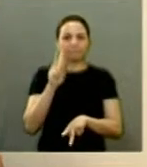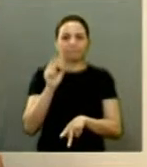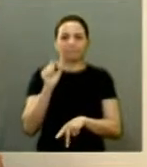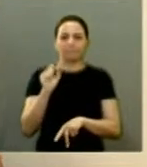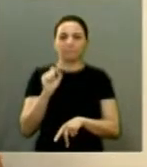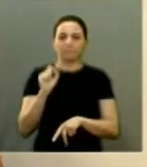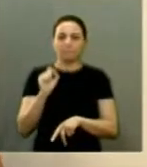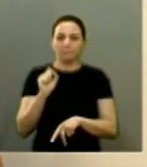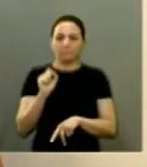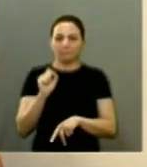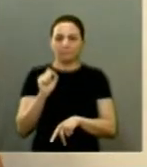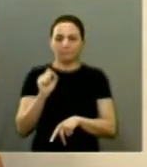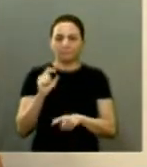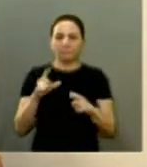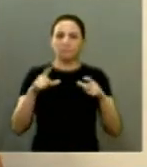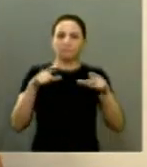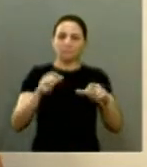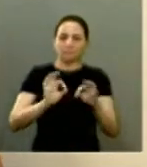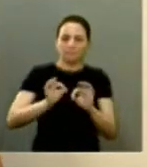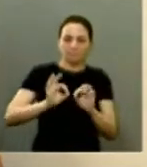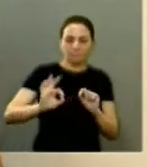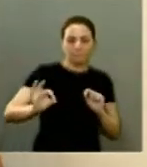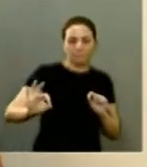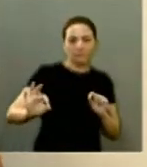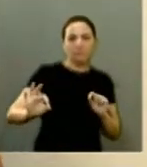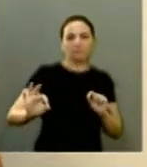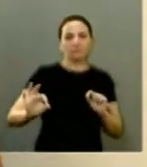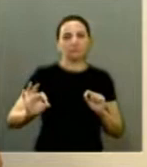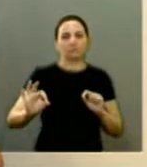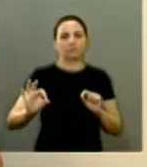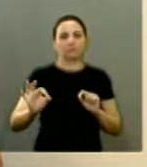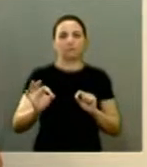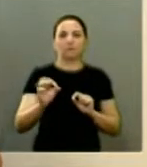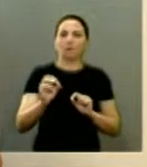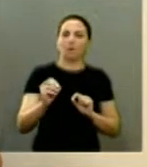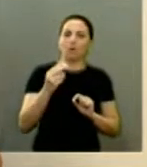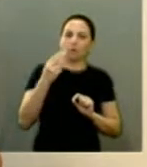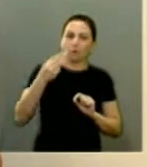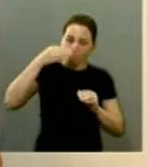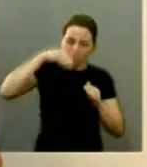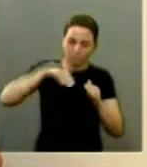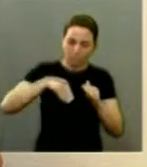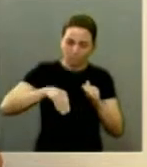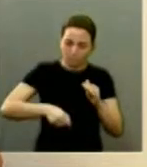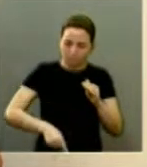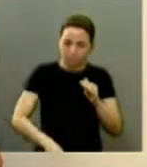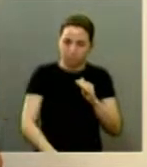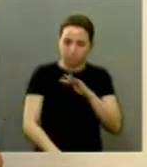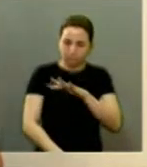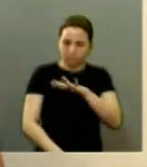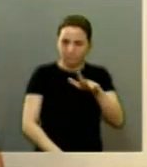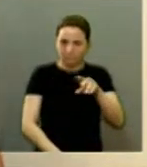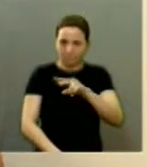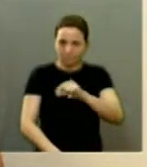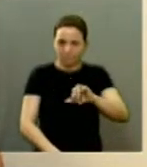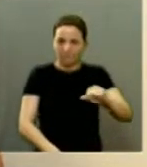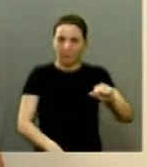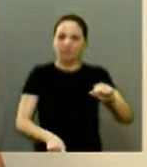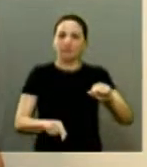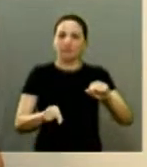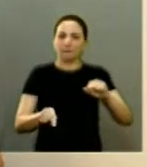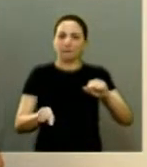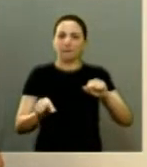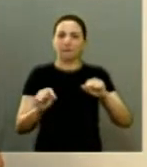Que é em lugares distantes ou abaixo da terra. Mas hoje a gente